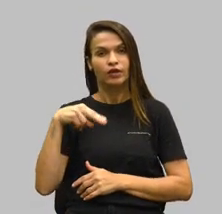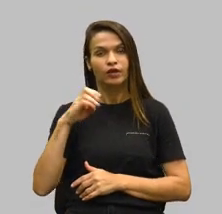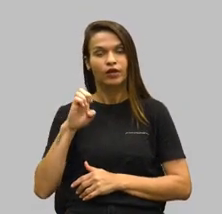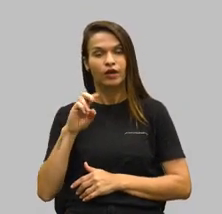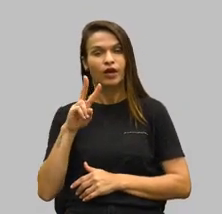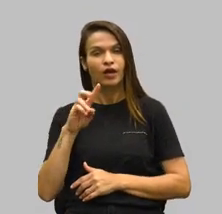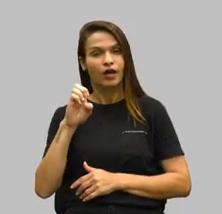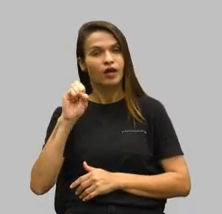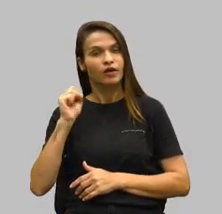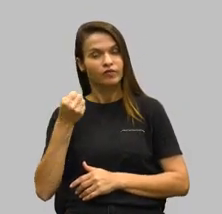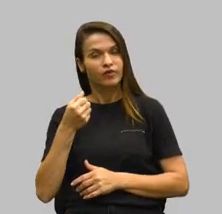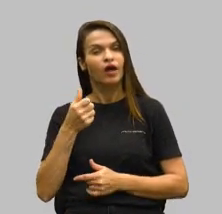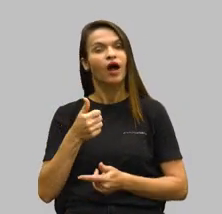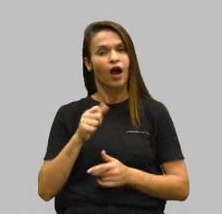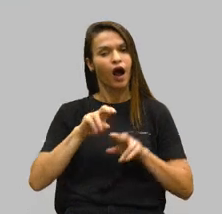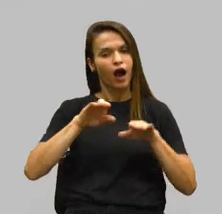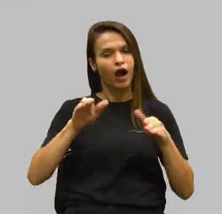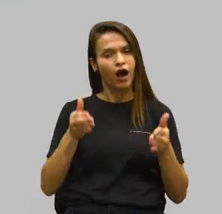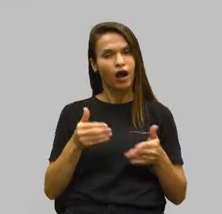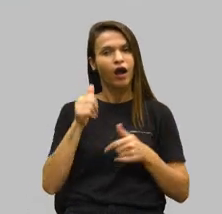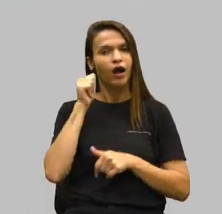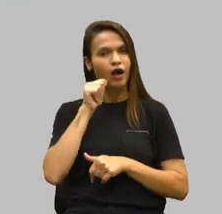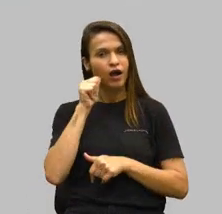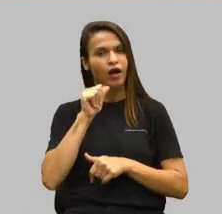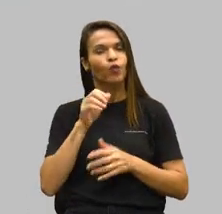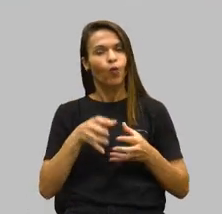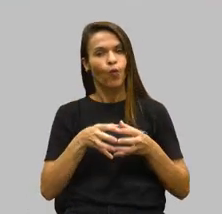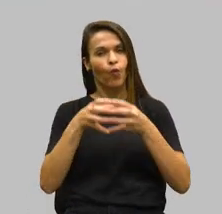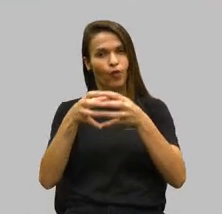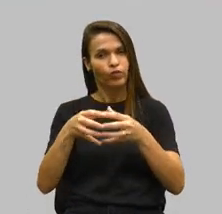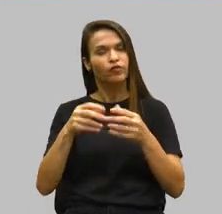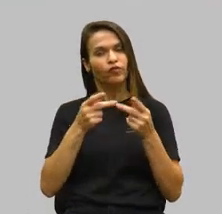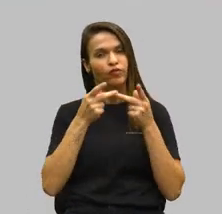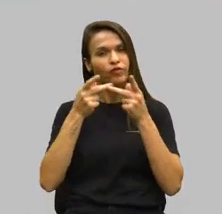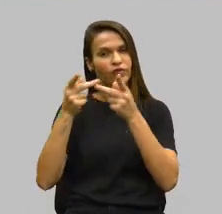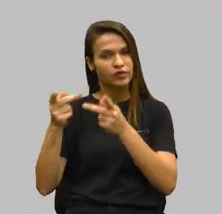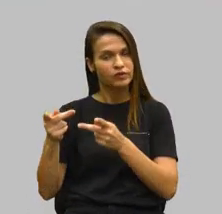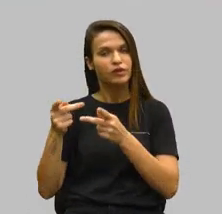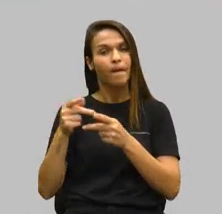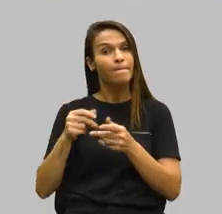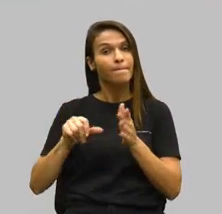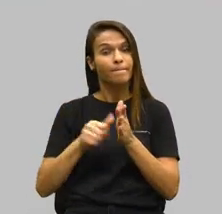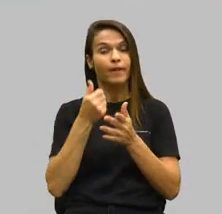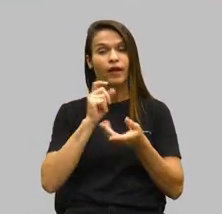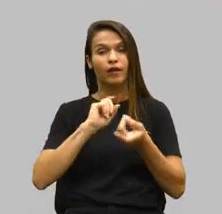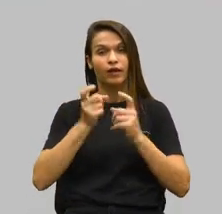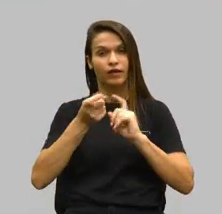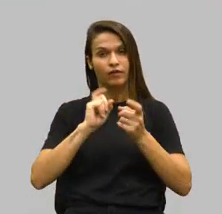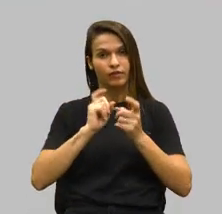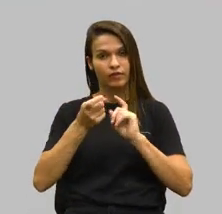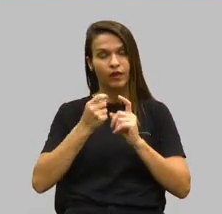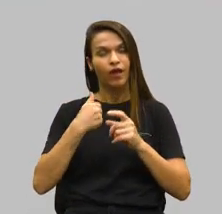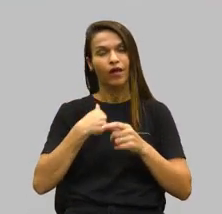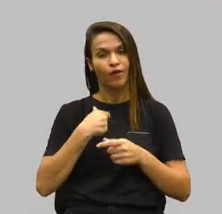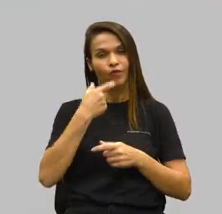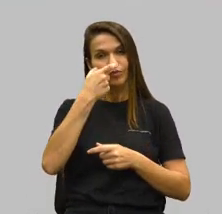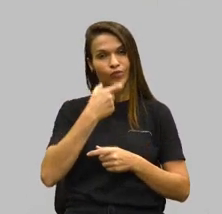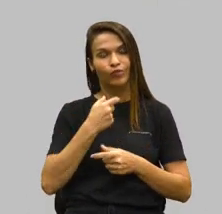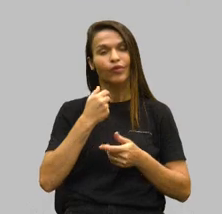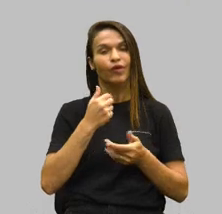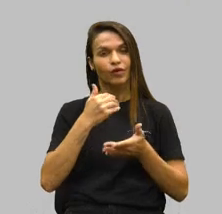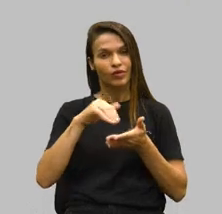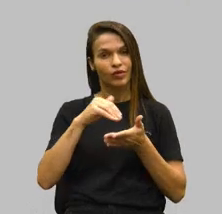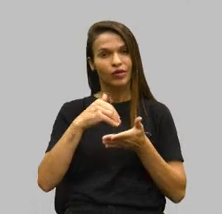esteve presente fazendo uma visita técnica ao CNA uma das minhas primeiras reuniões eh como secretária quando assumi a